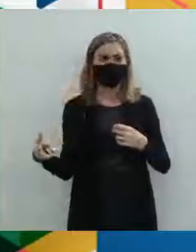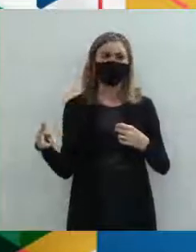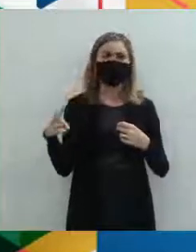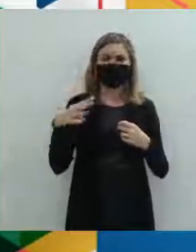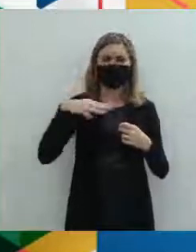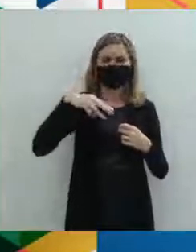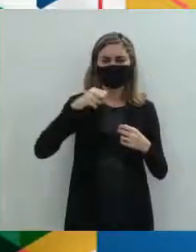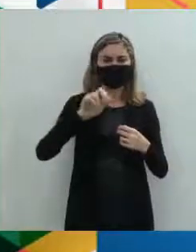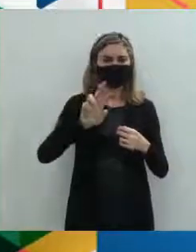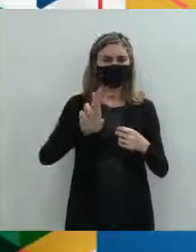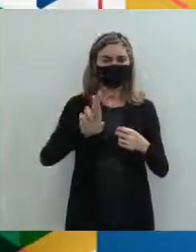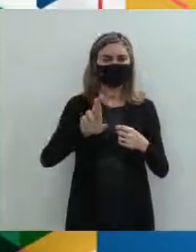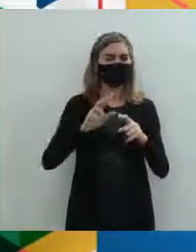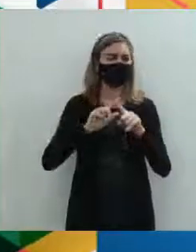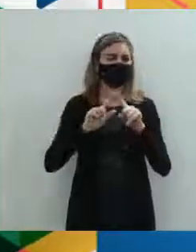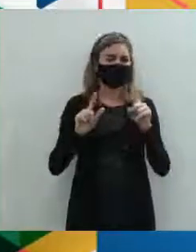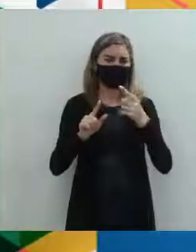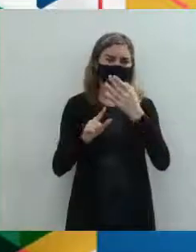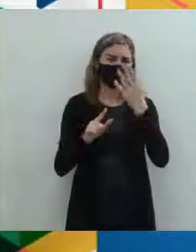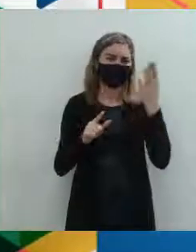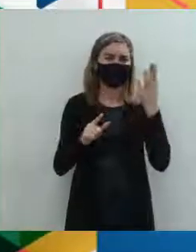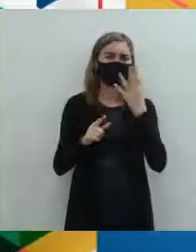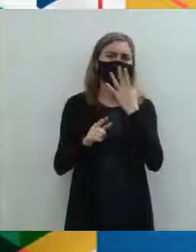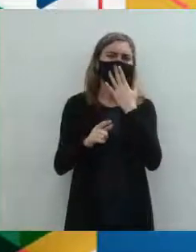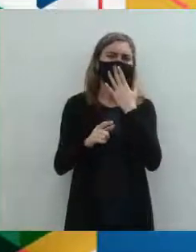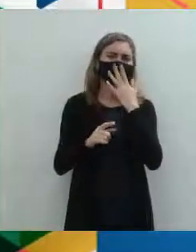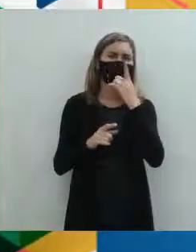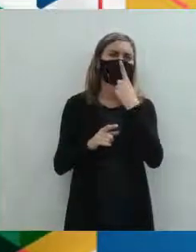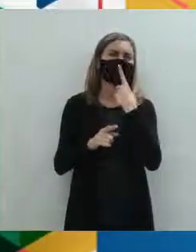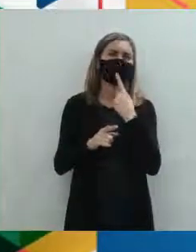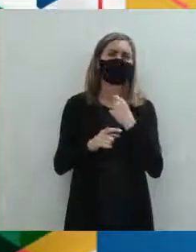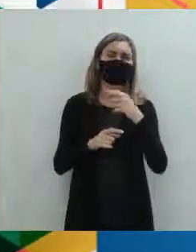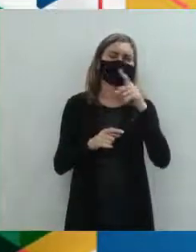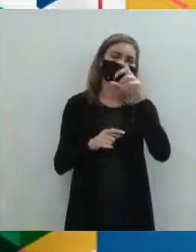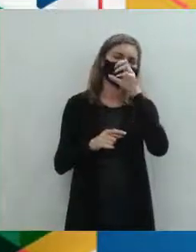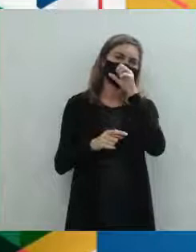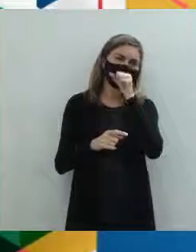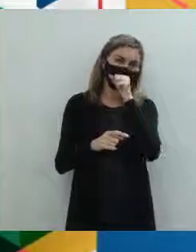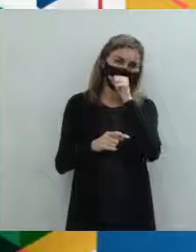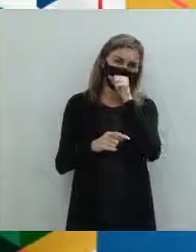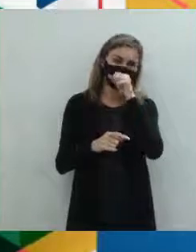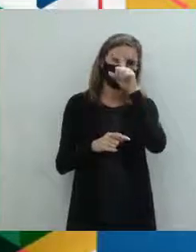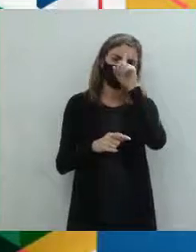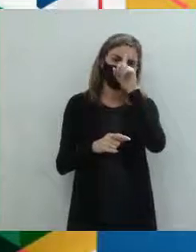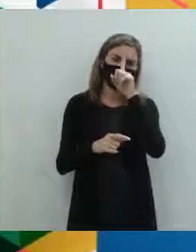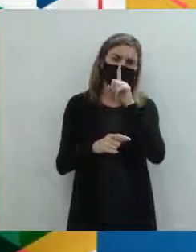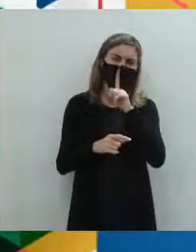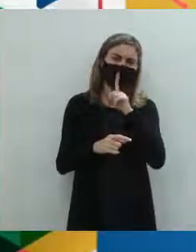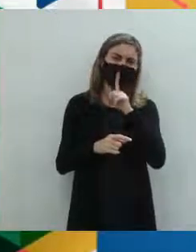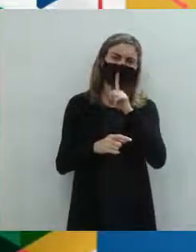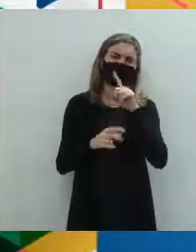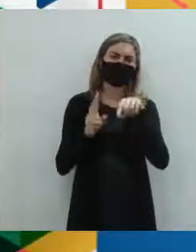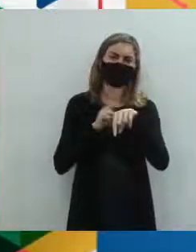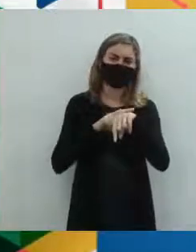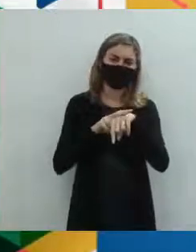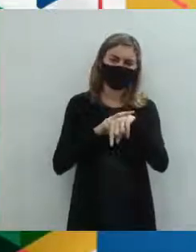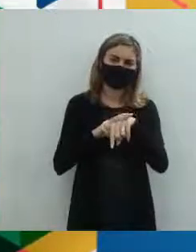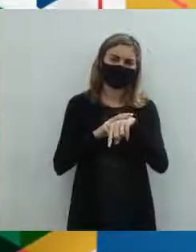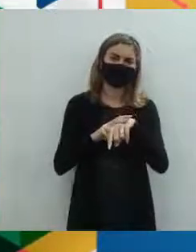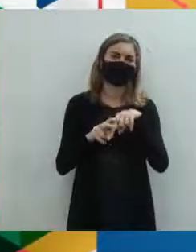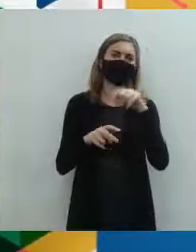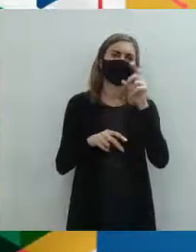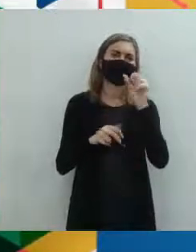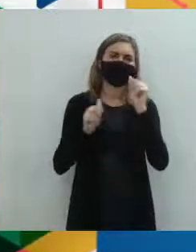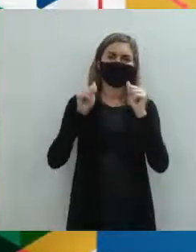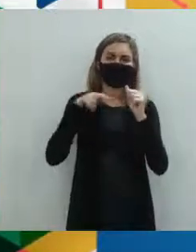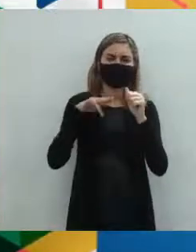mar. Mas aí, quais são as cores? Vermelho, laranja, amarelo, verde,